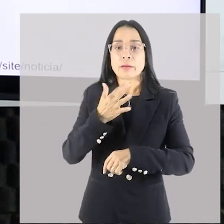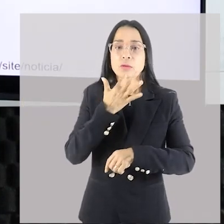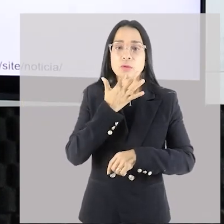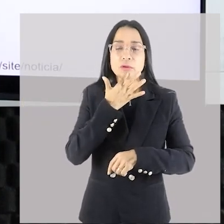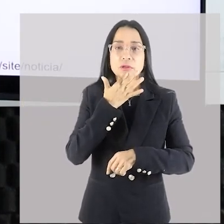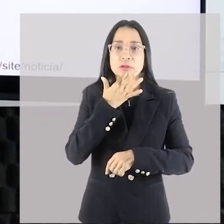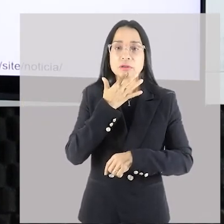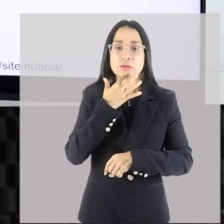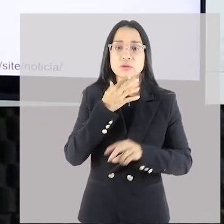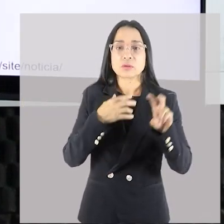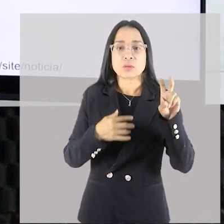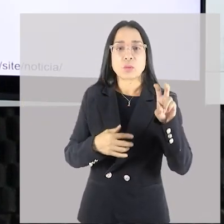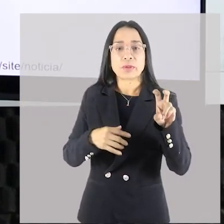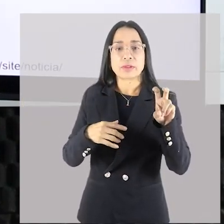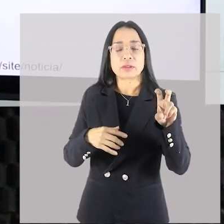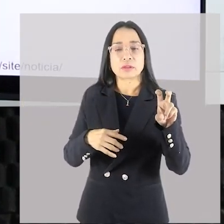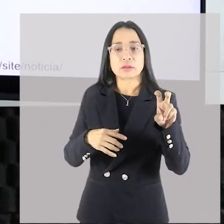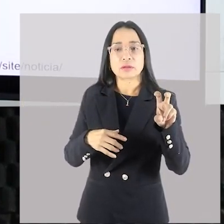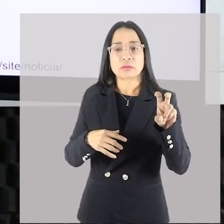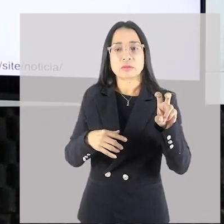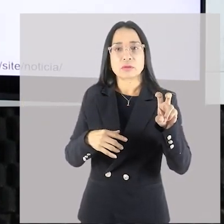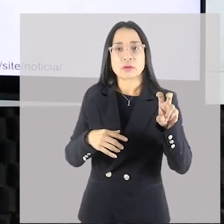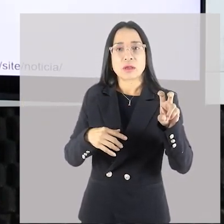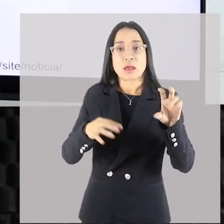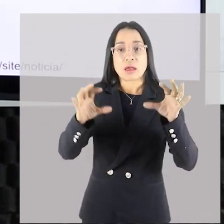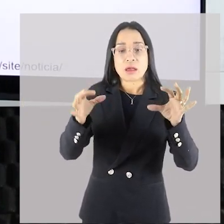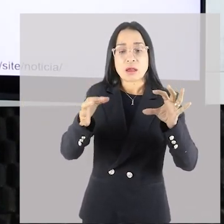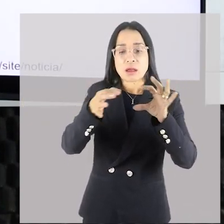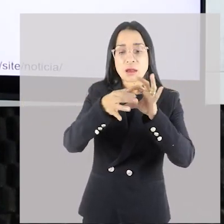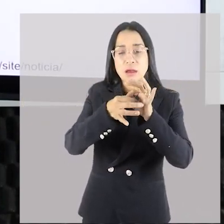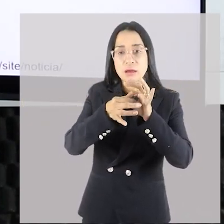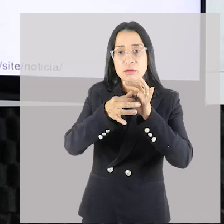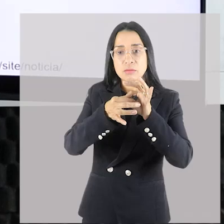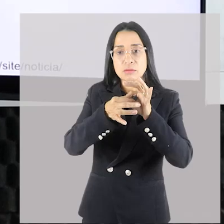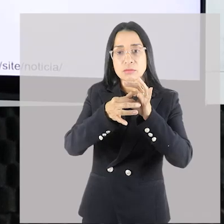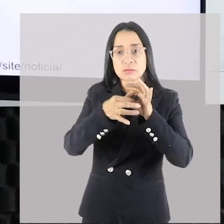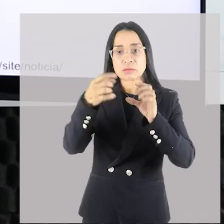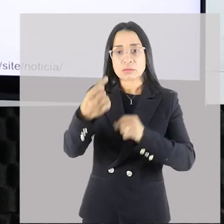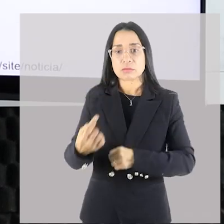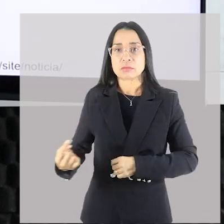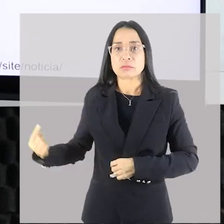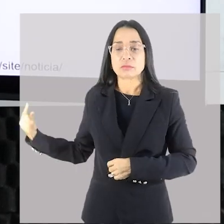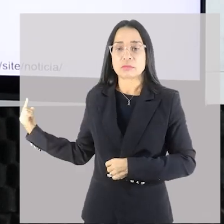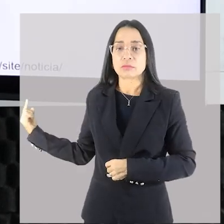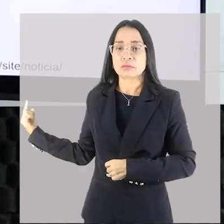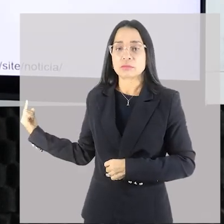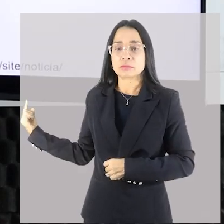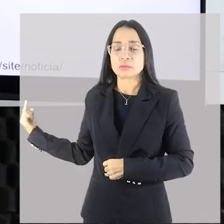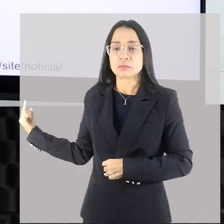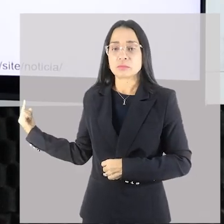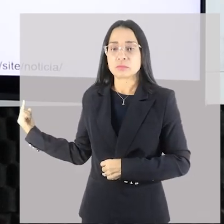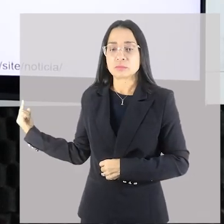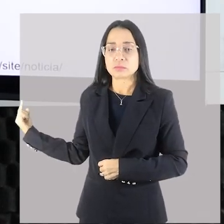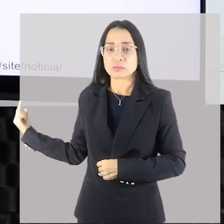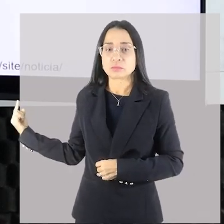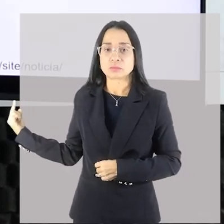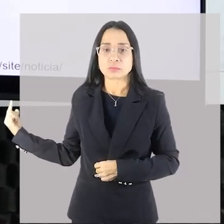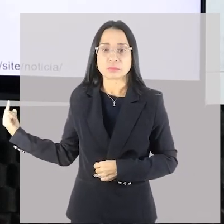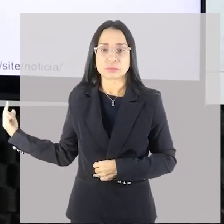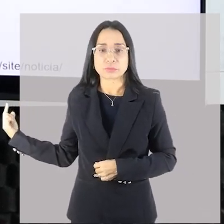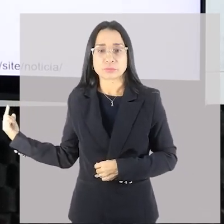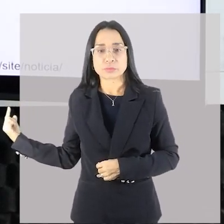5 aros interligados que compõem o estandarte, possuem cores diferentes, cada uma representando